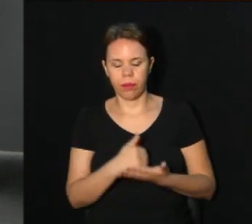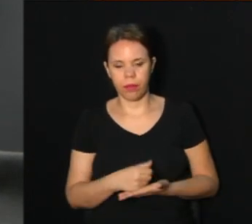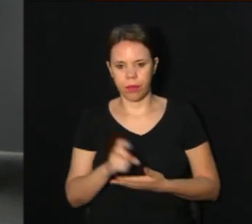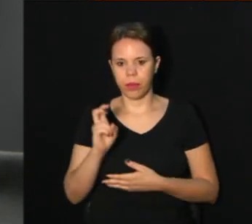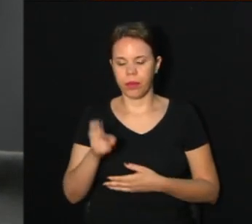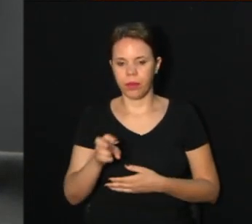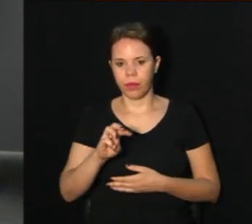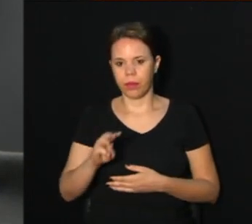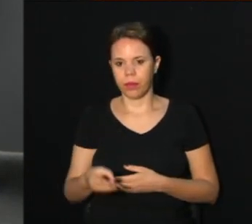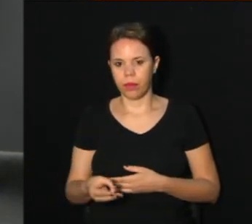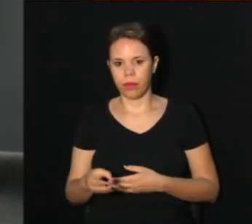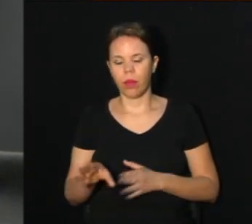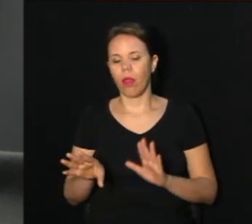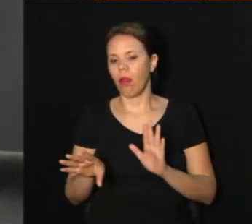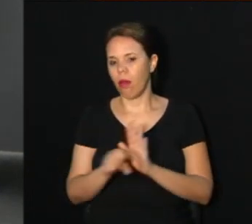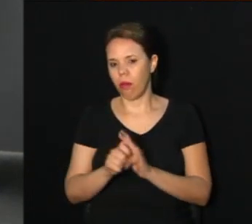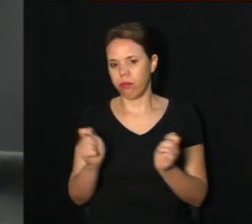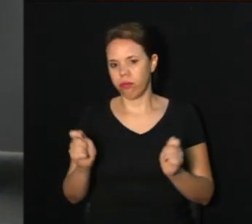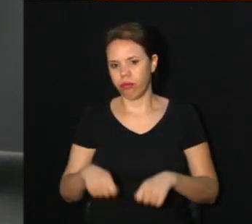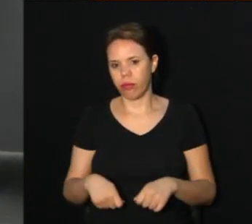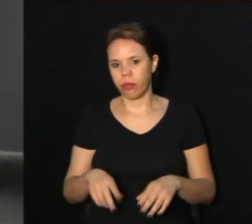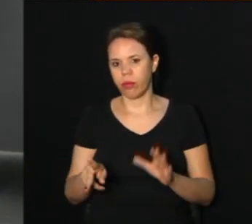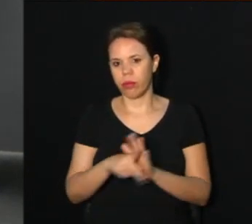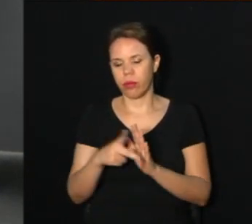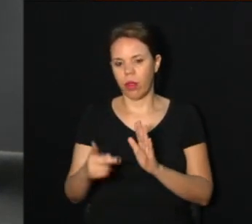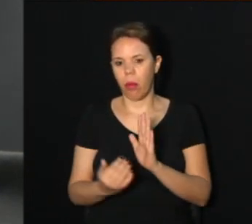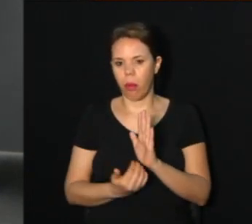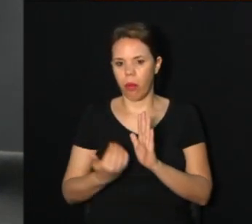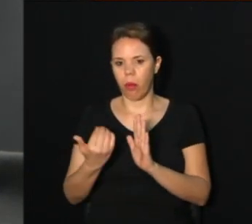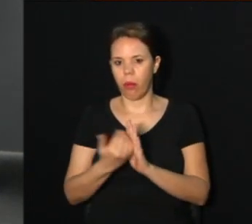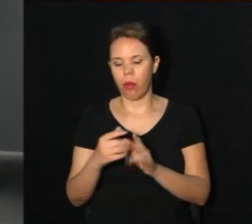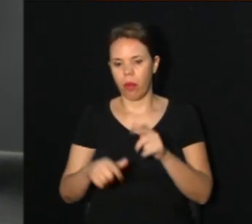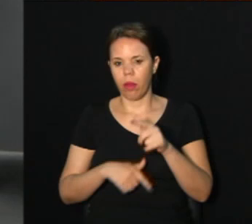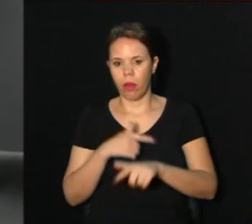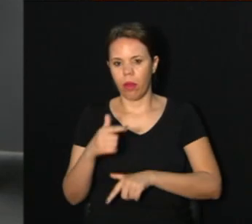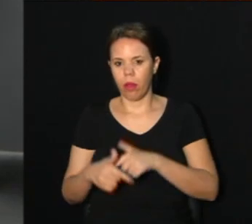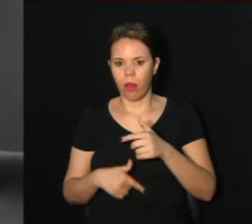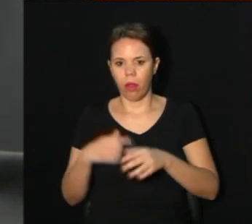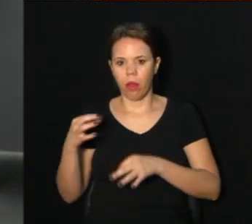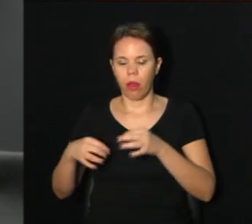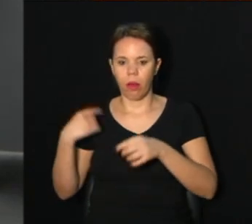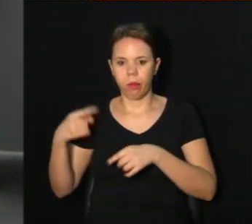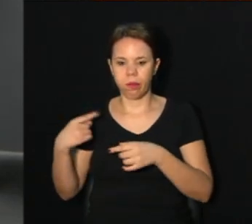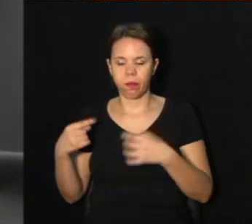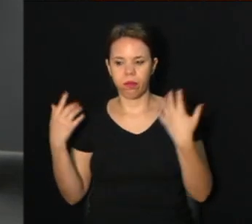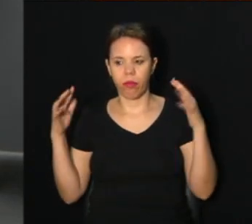serão totalmente absorvidos pelo próprio aumento da produtividade da Procuradoria.